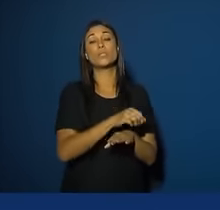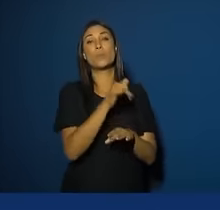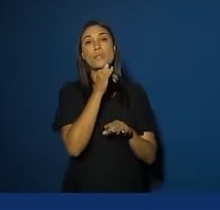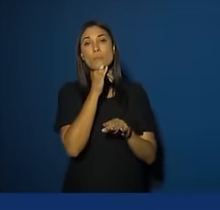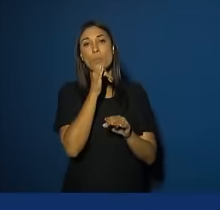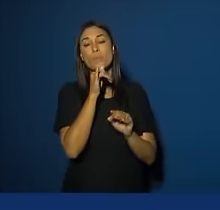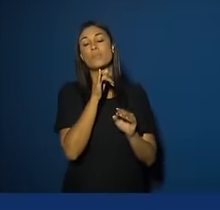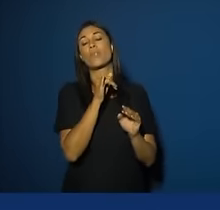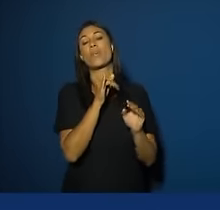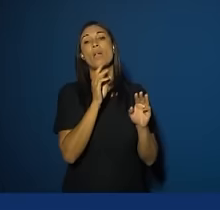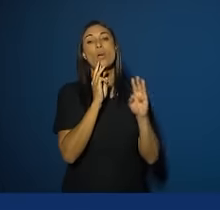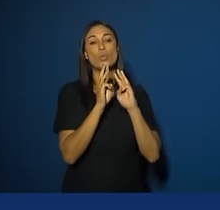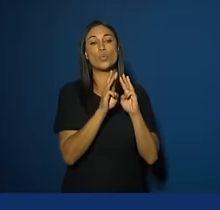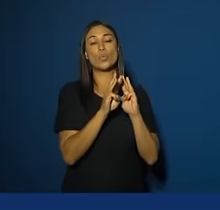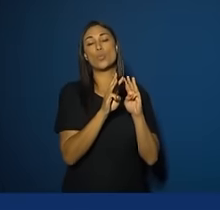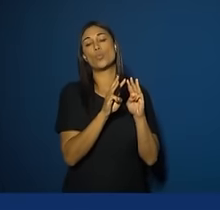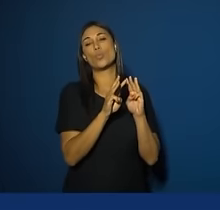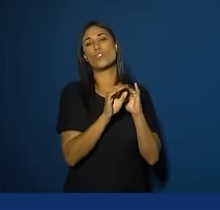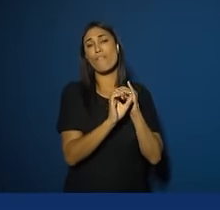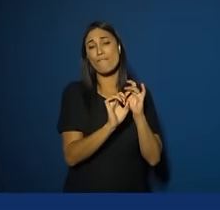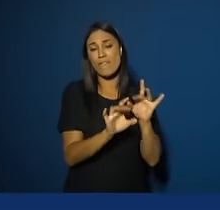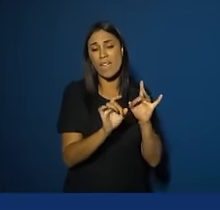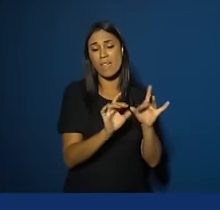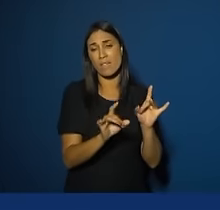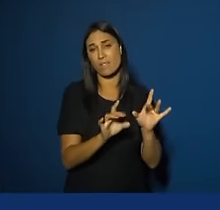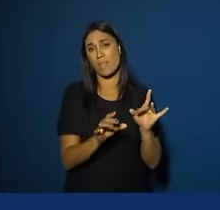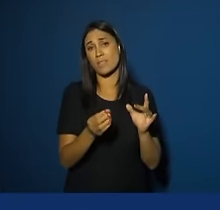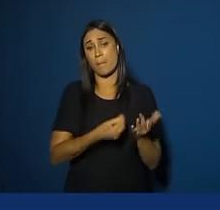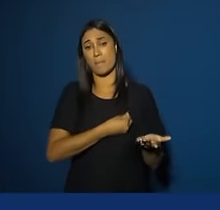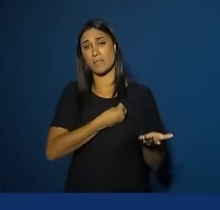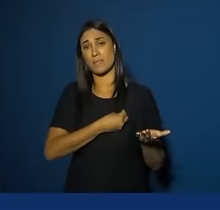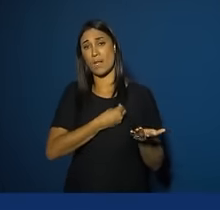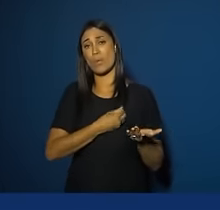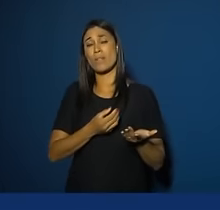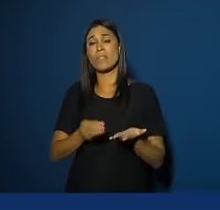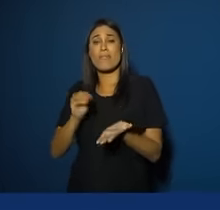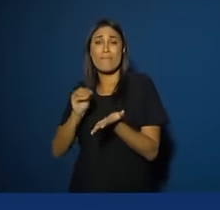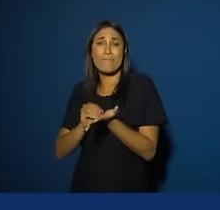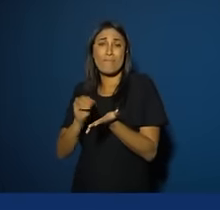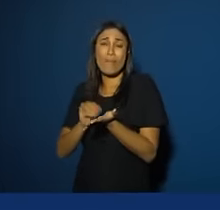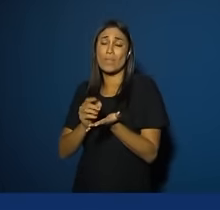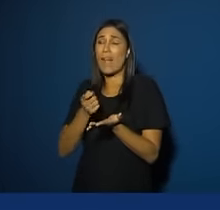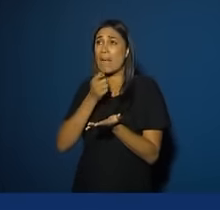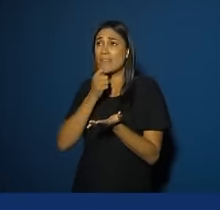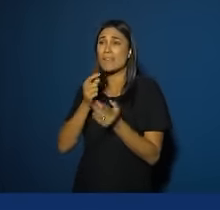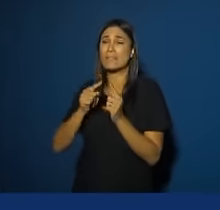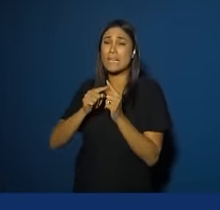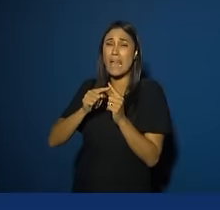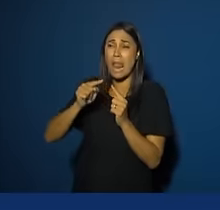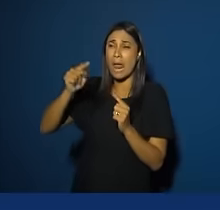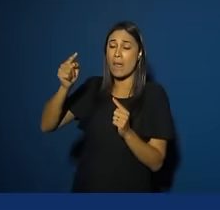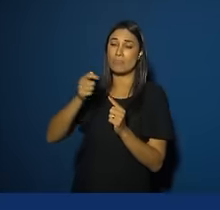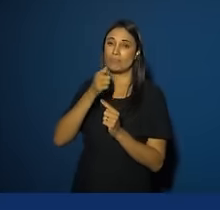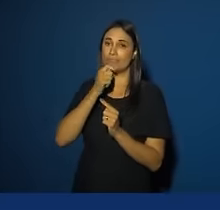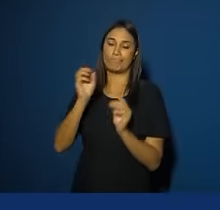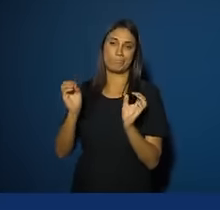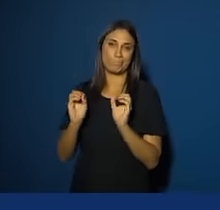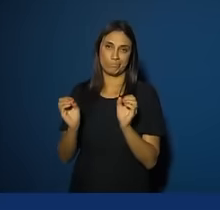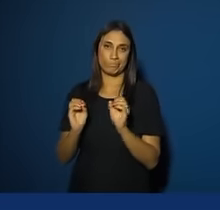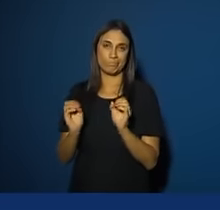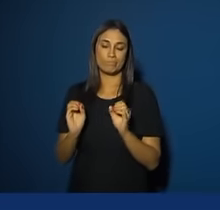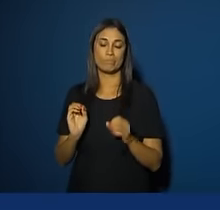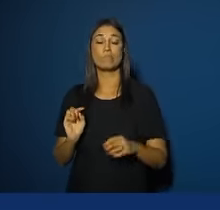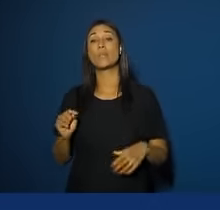mercado offline, que realmente não cresce há muito tempo de forma importante. Então, a gente acaba